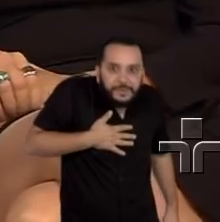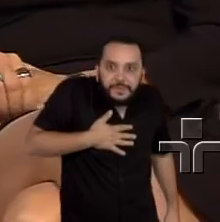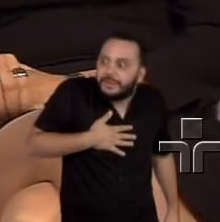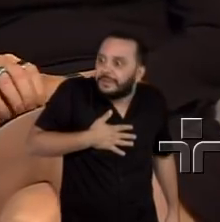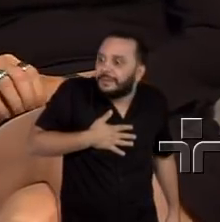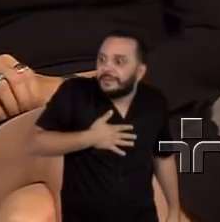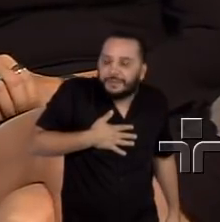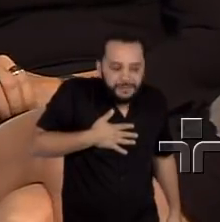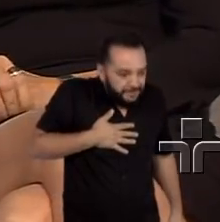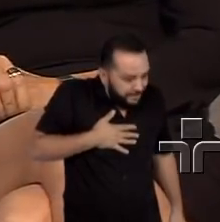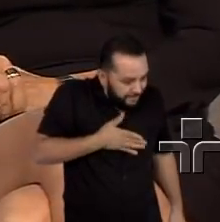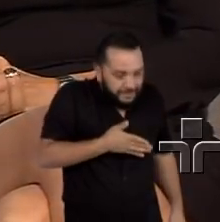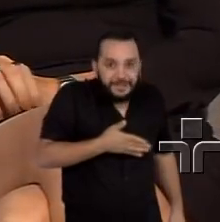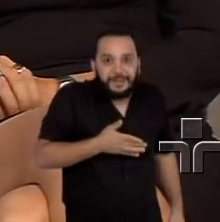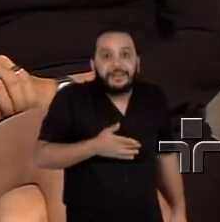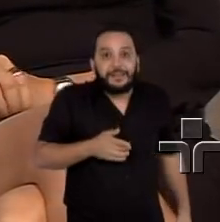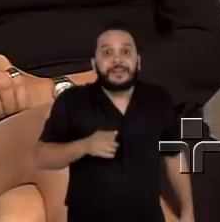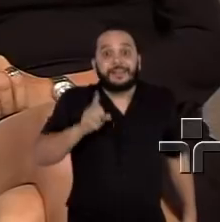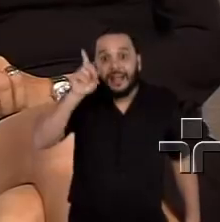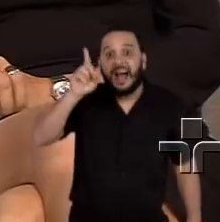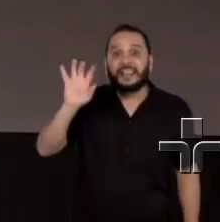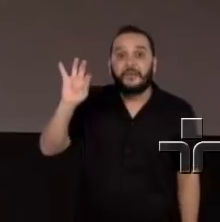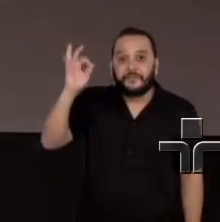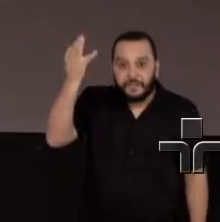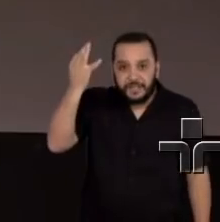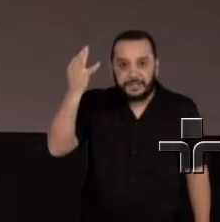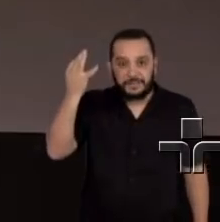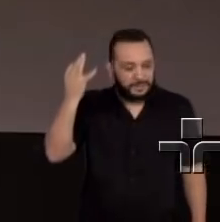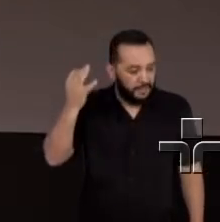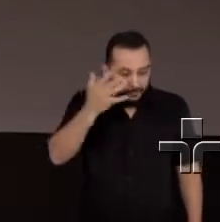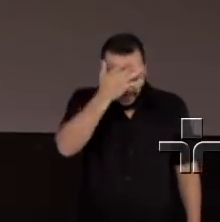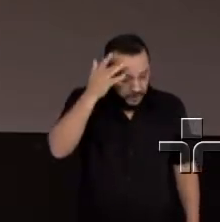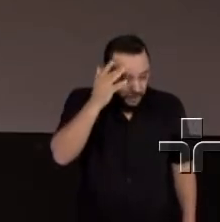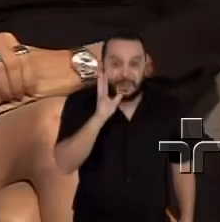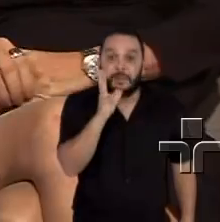assim, uma atriz na França levaria 2 meses para chegar nisso.